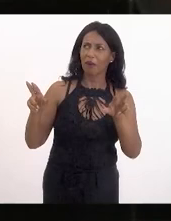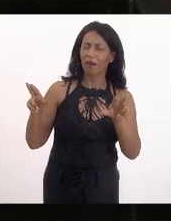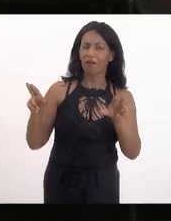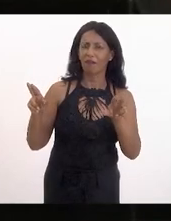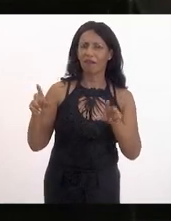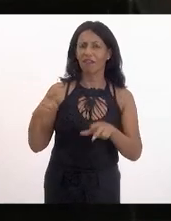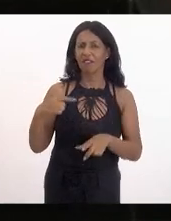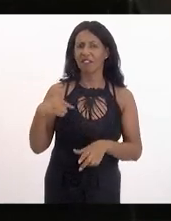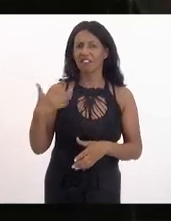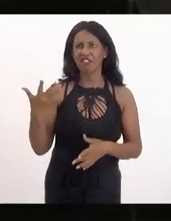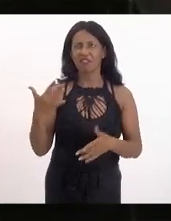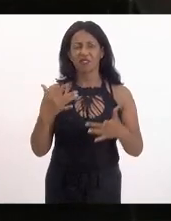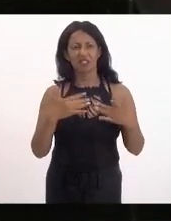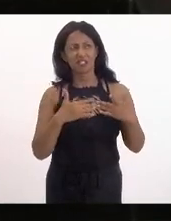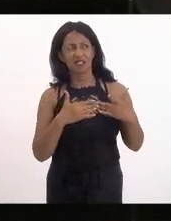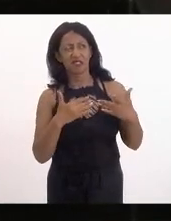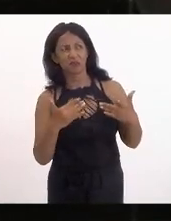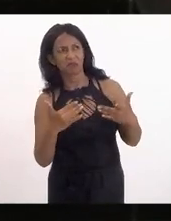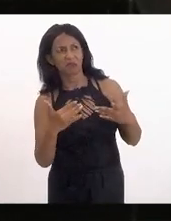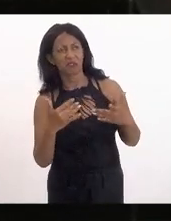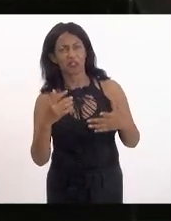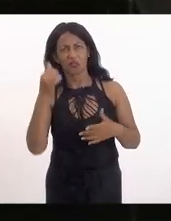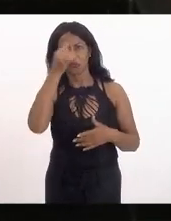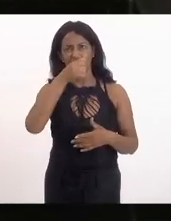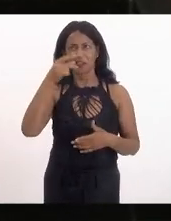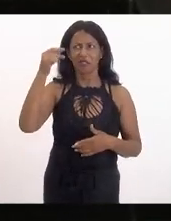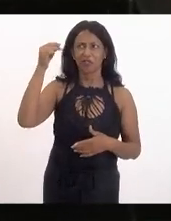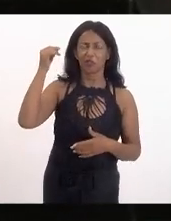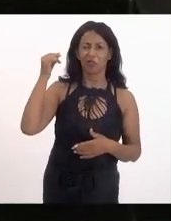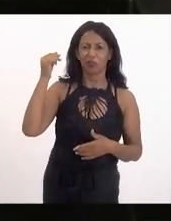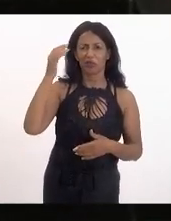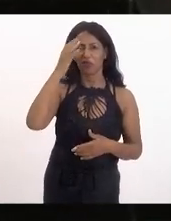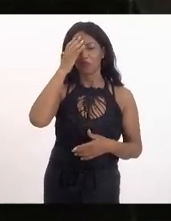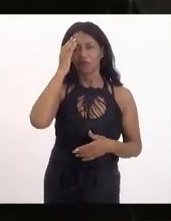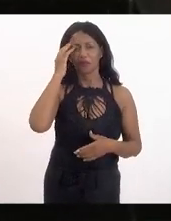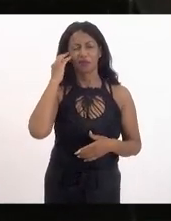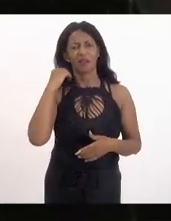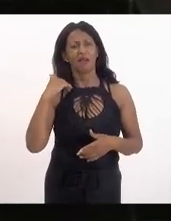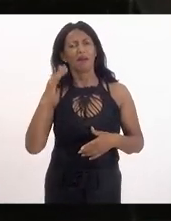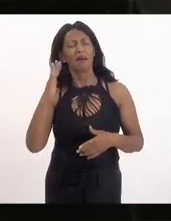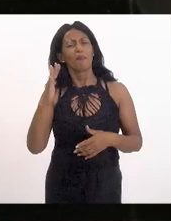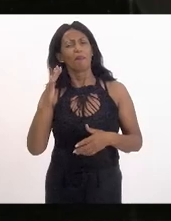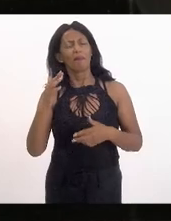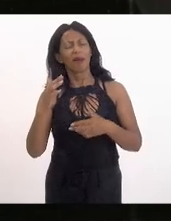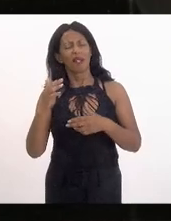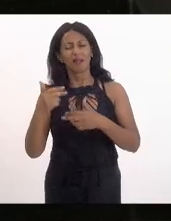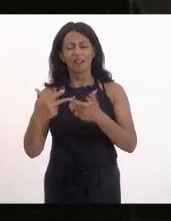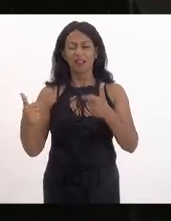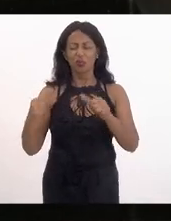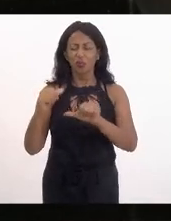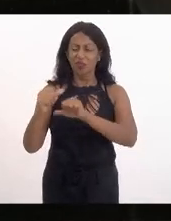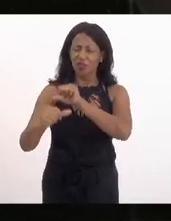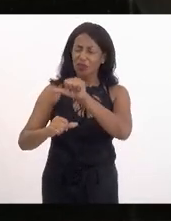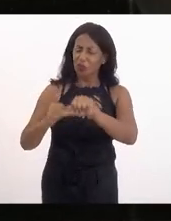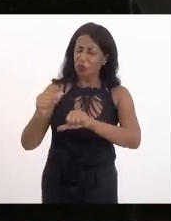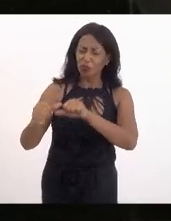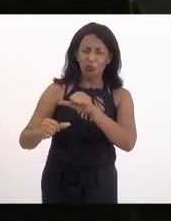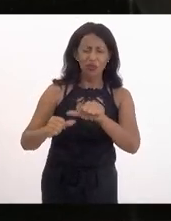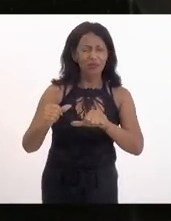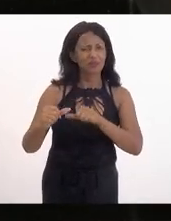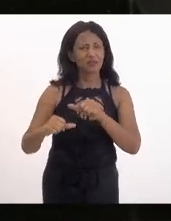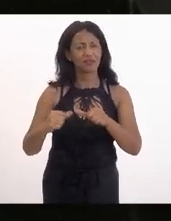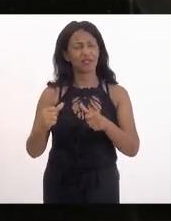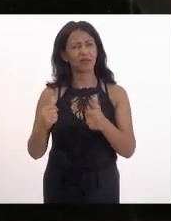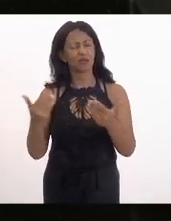quer ser saudosista não quer ser arcaico mas as coisas estão mudando de uma proporção tão grande